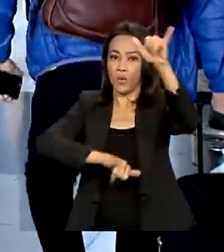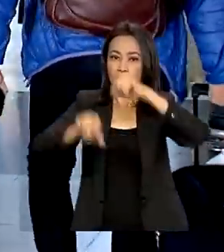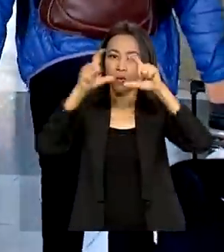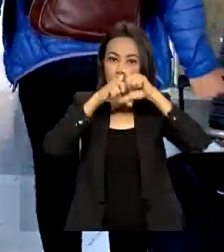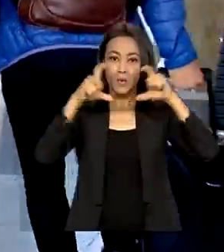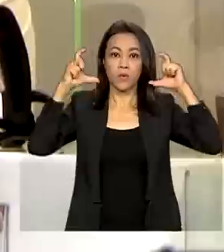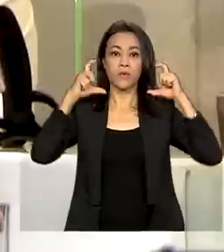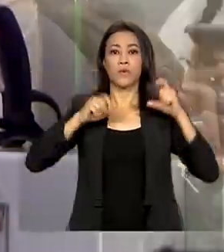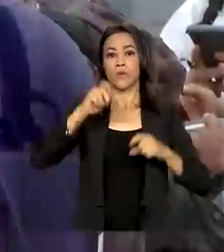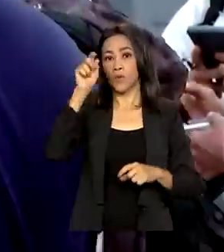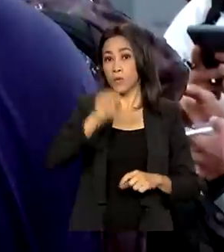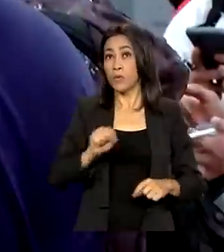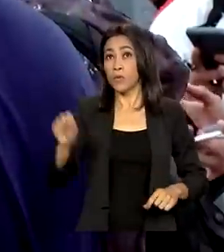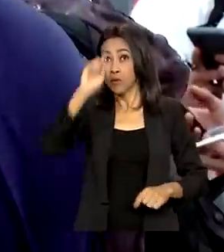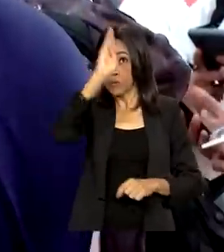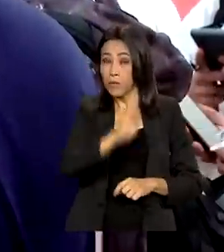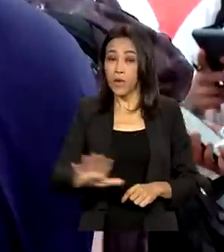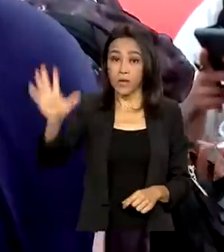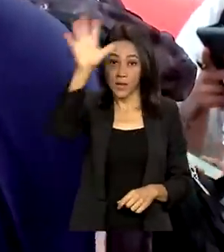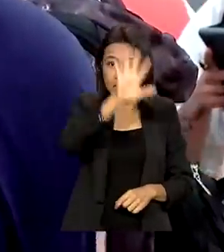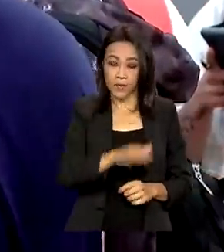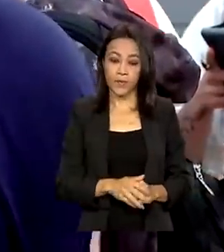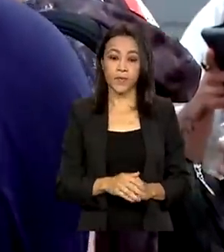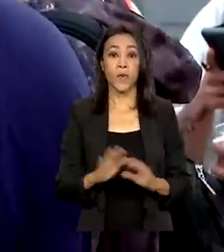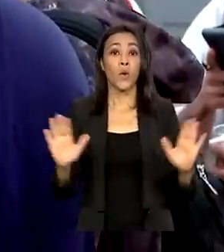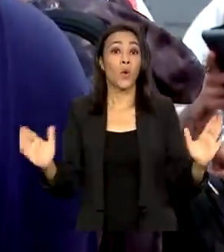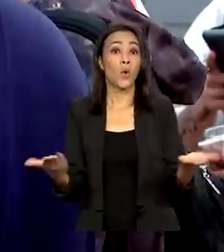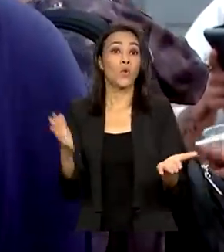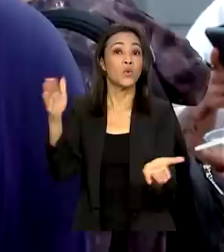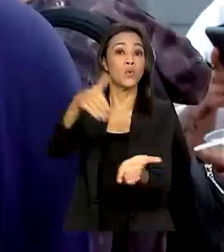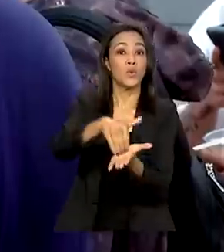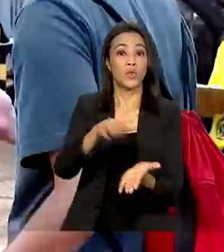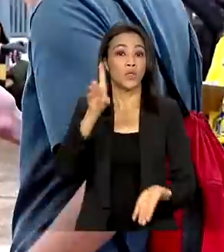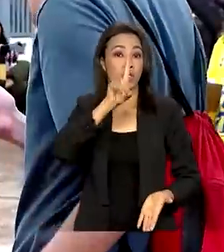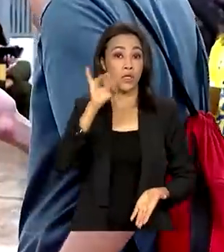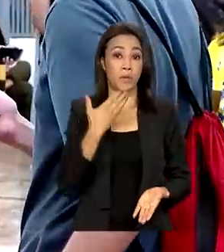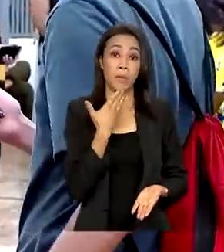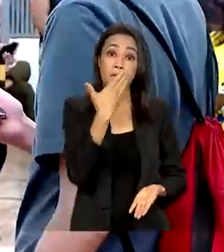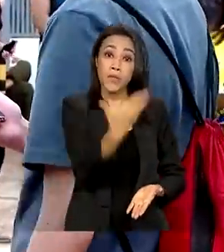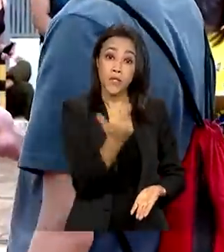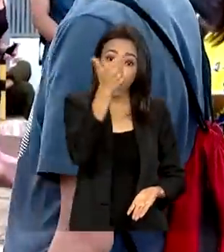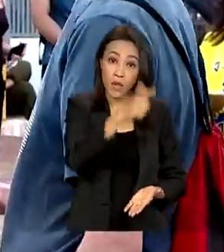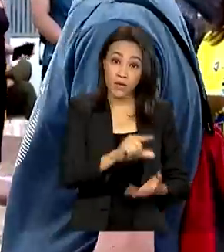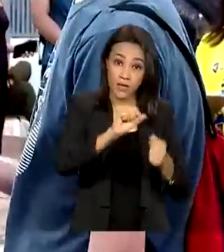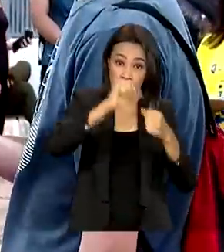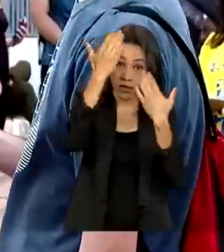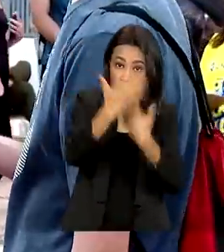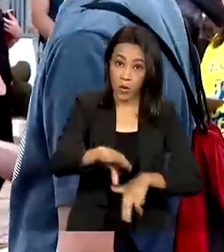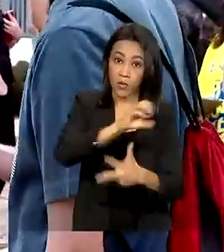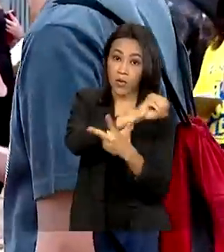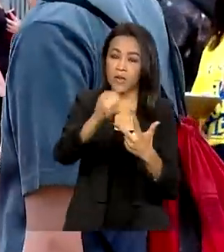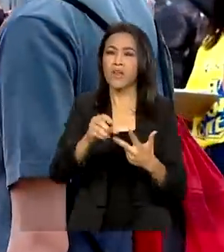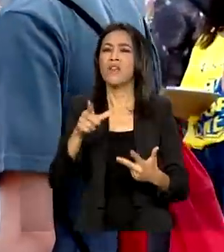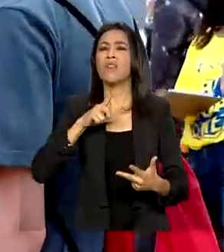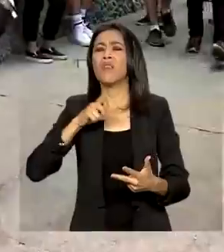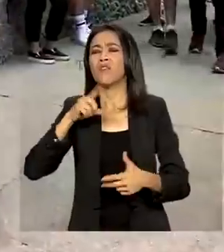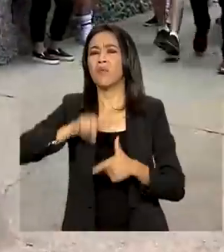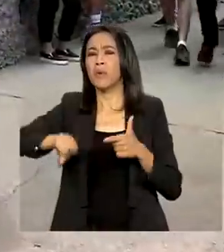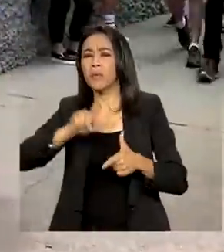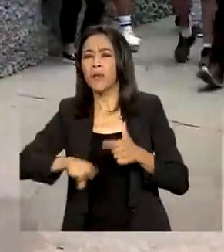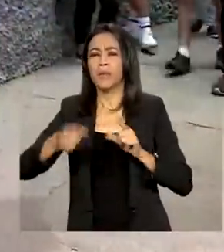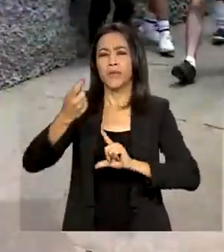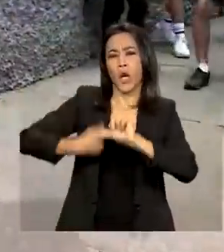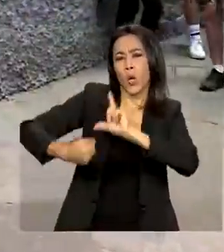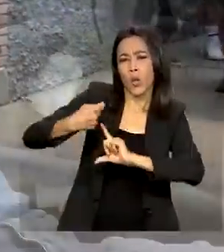de todo o país. Último dia para pedir a reaplicação do Enem para quem teve Covid ou problemas de logística nos dias